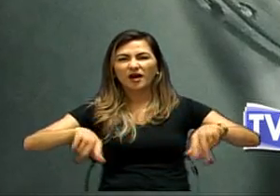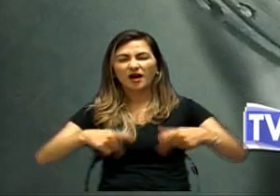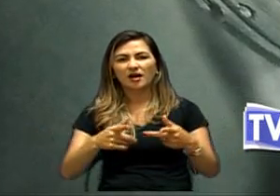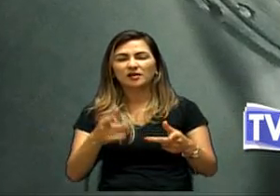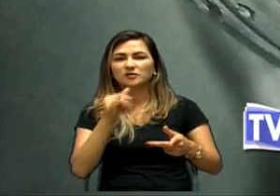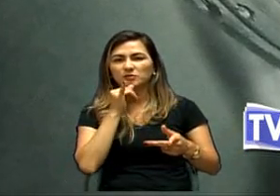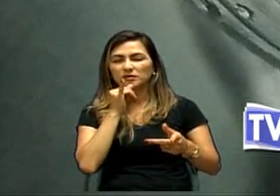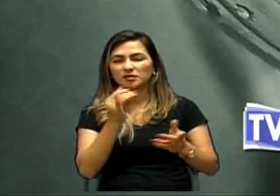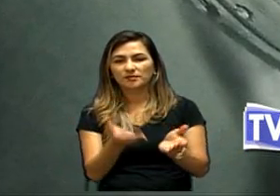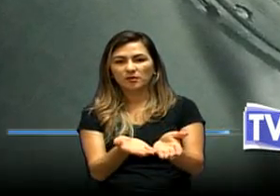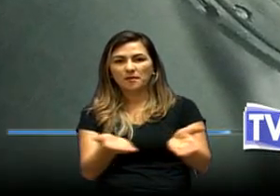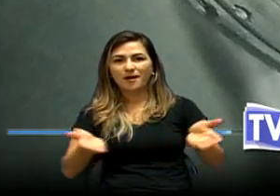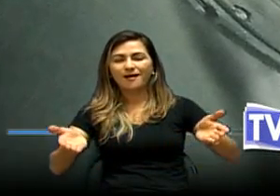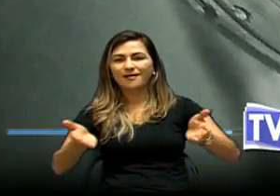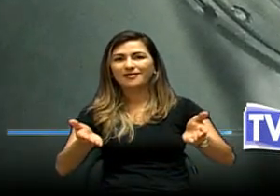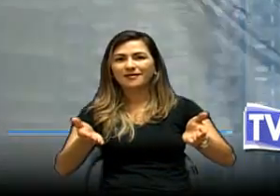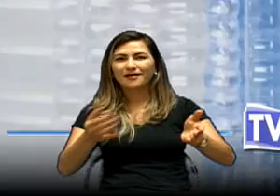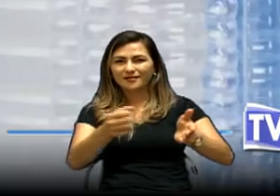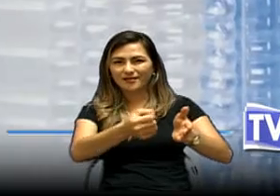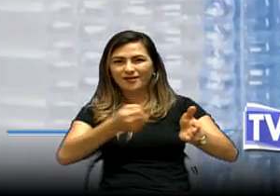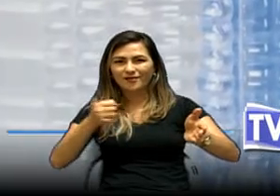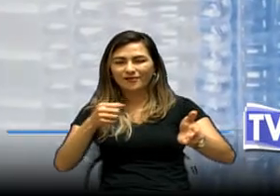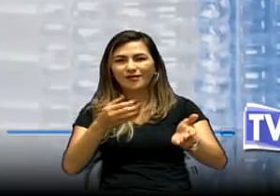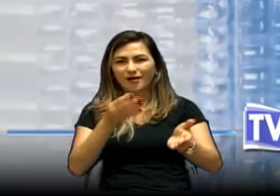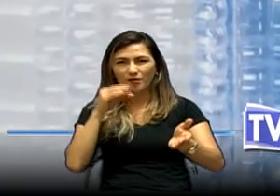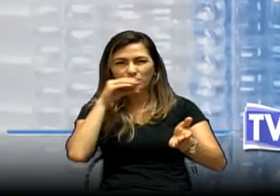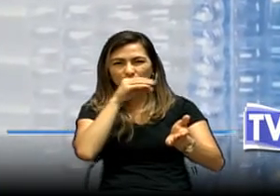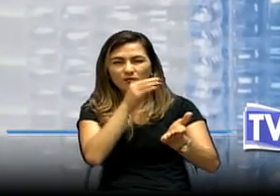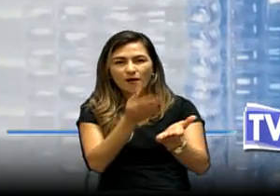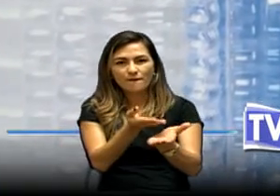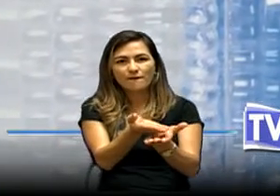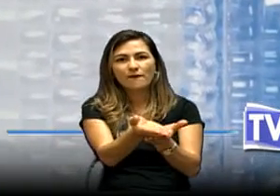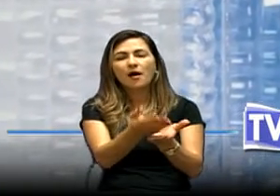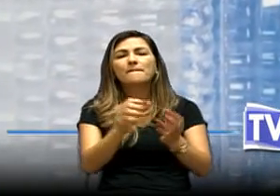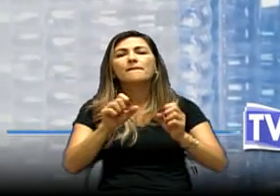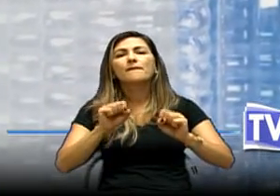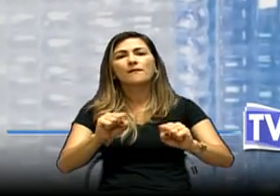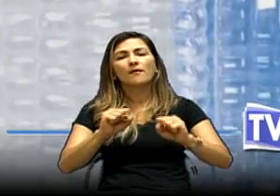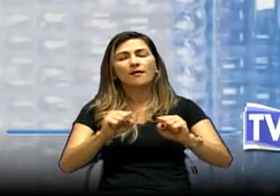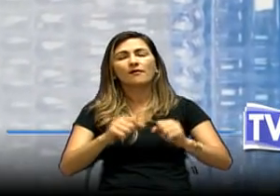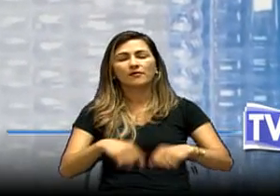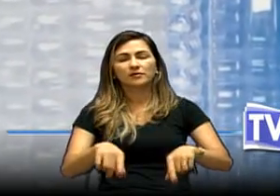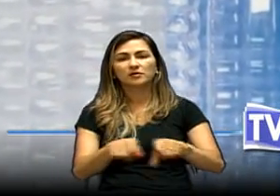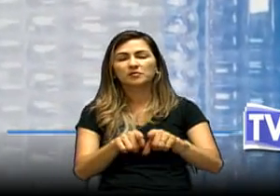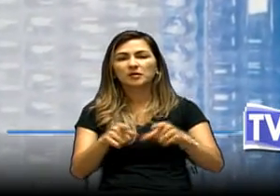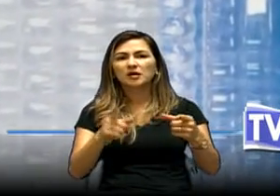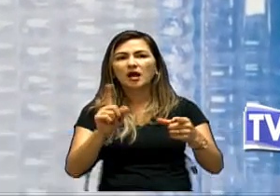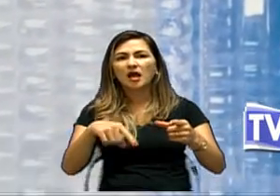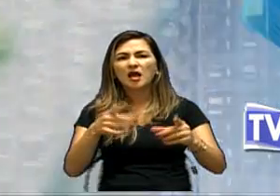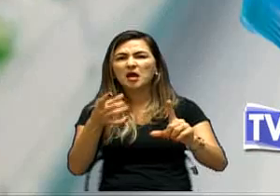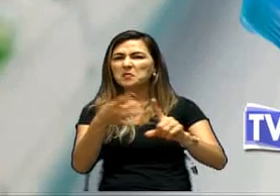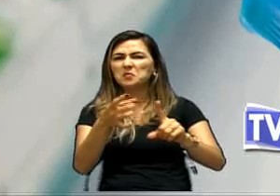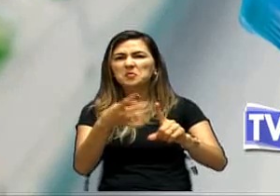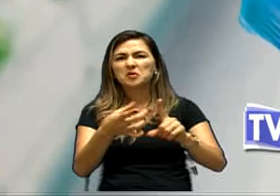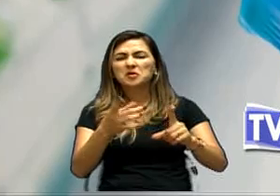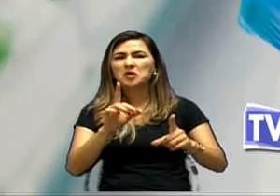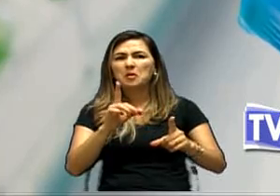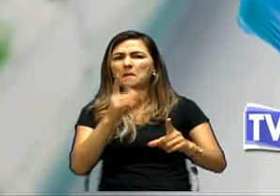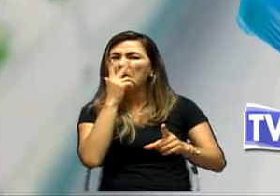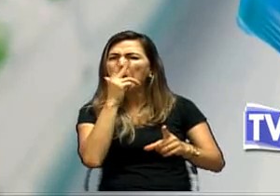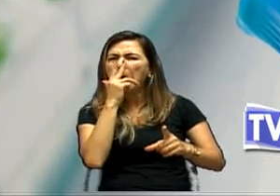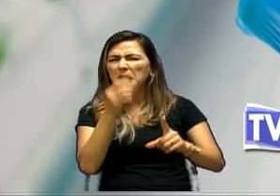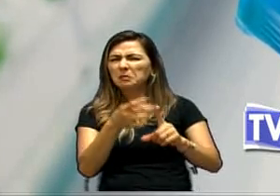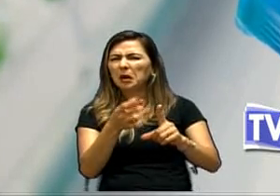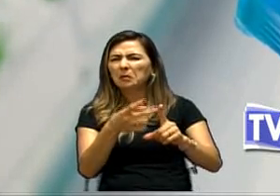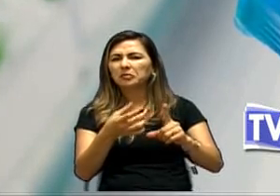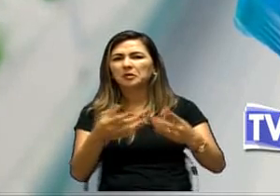para micro-ondas, fibras têxteis, entre outros. É um material muito utilizado por ser transparente, impermeável e leve. 2.